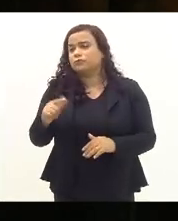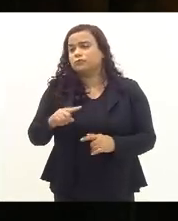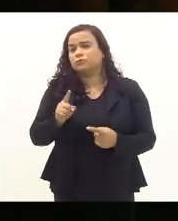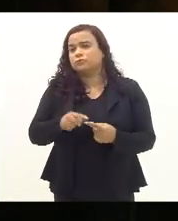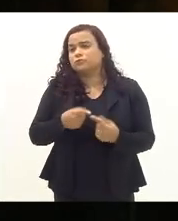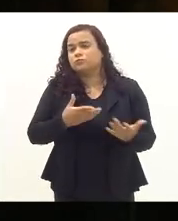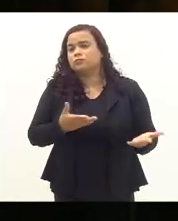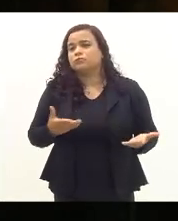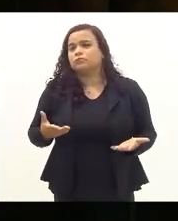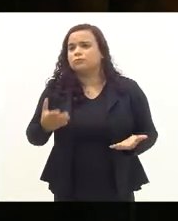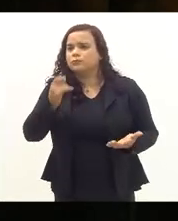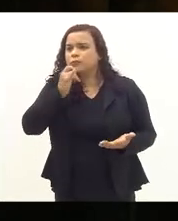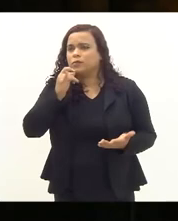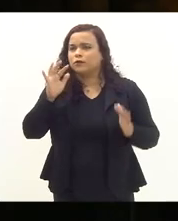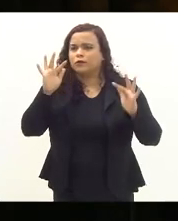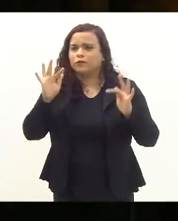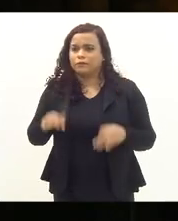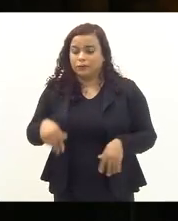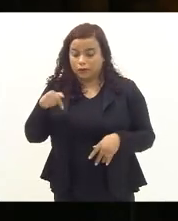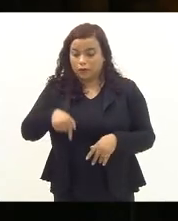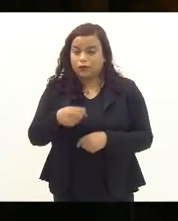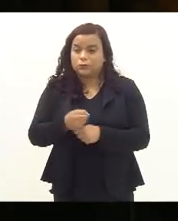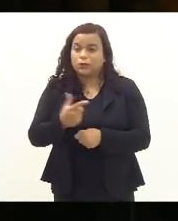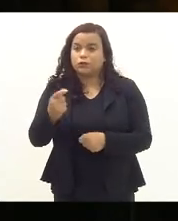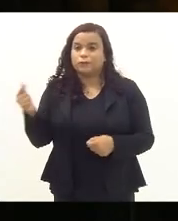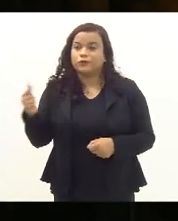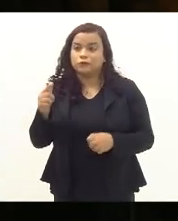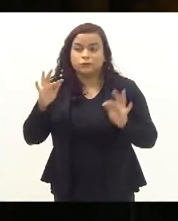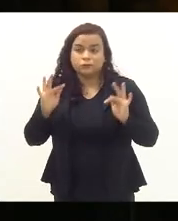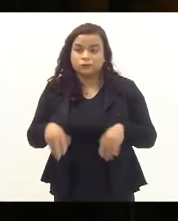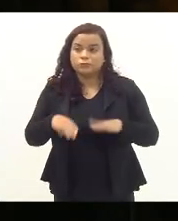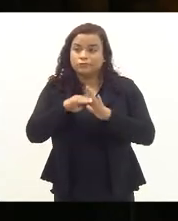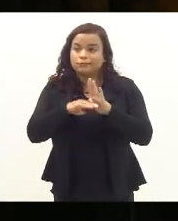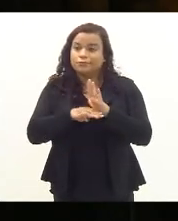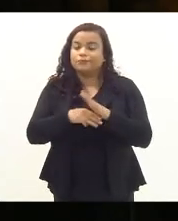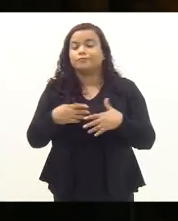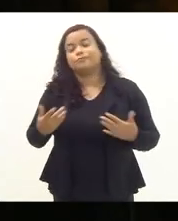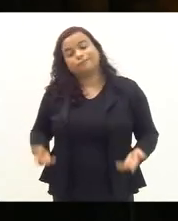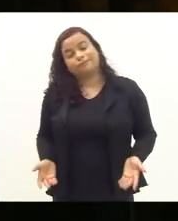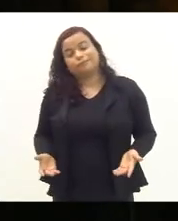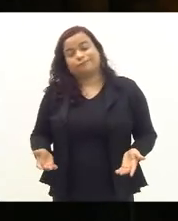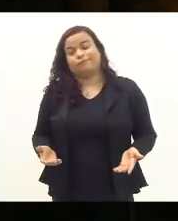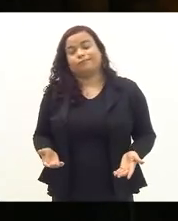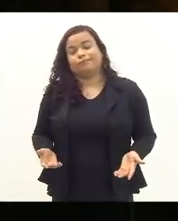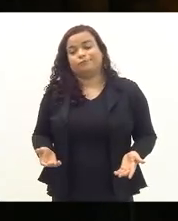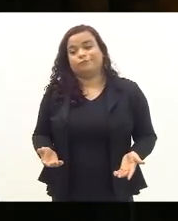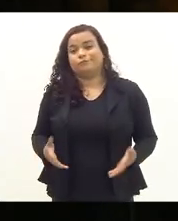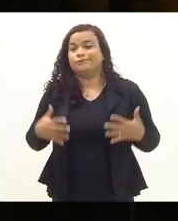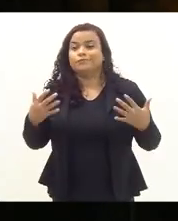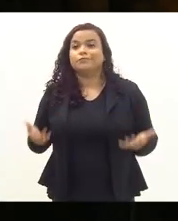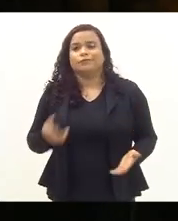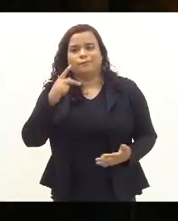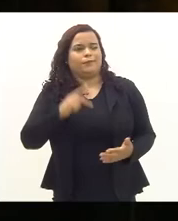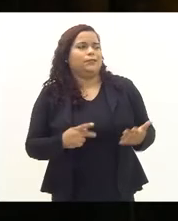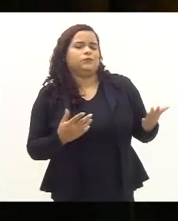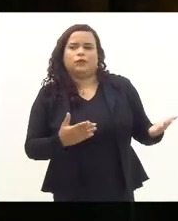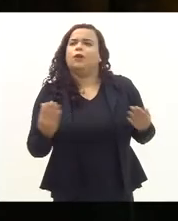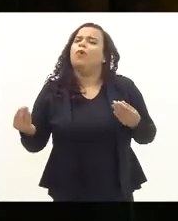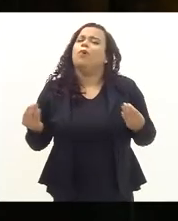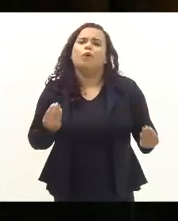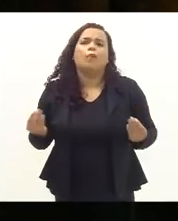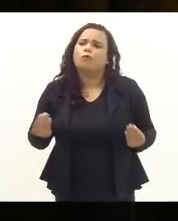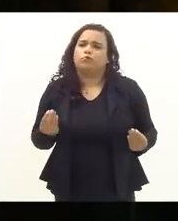terminar final de 2022 tão como senhora presidenta na